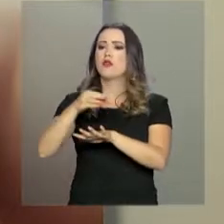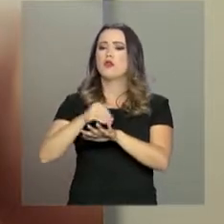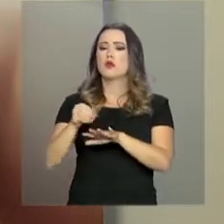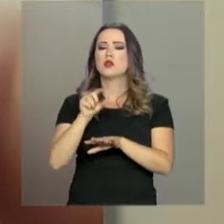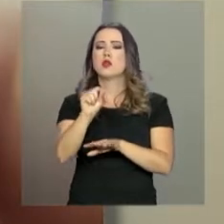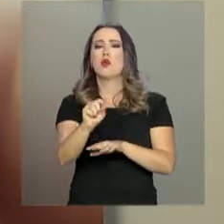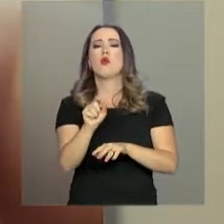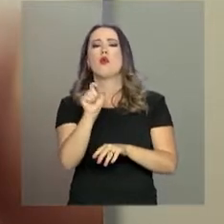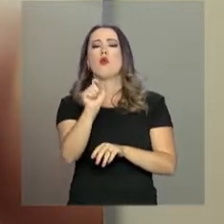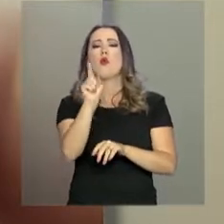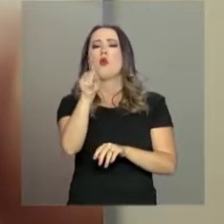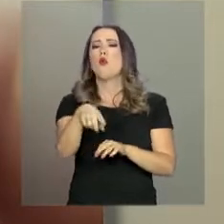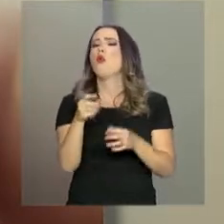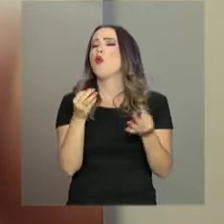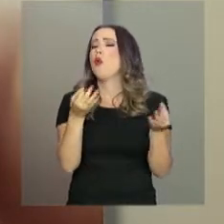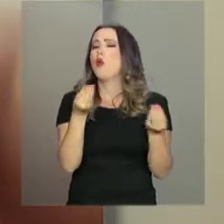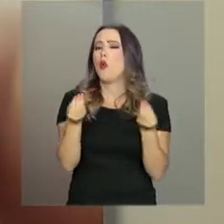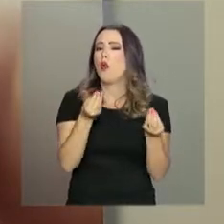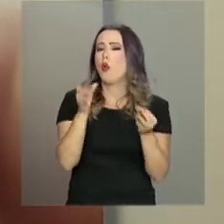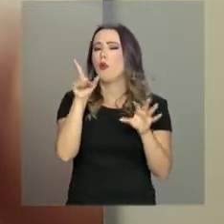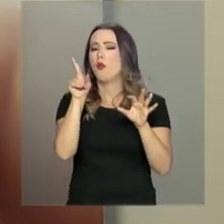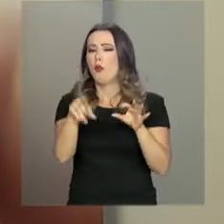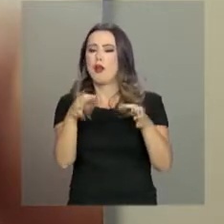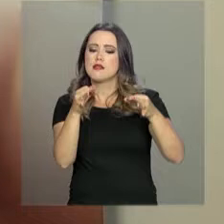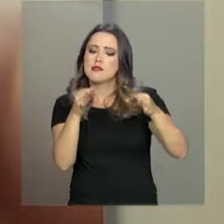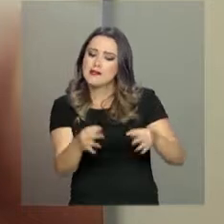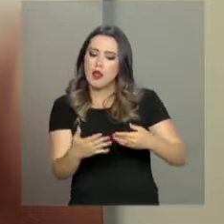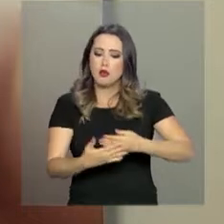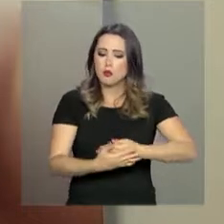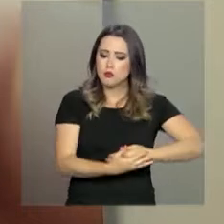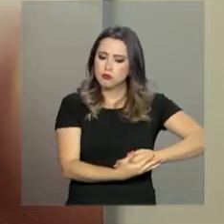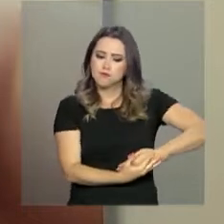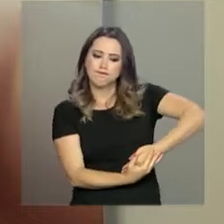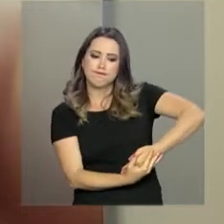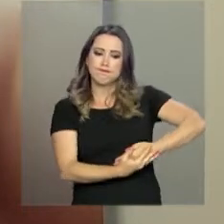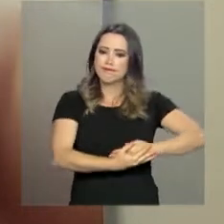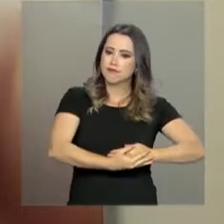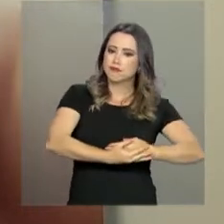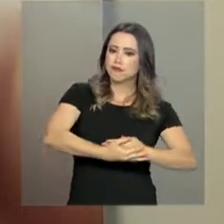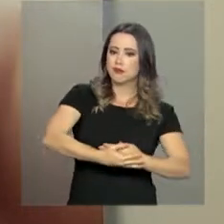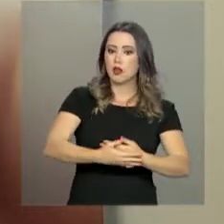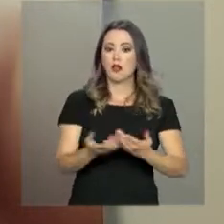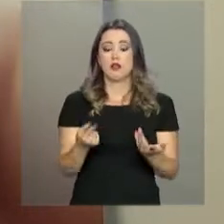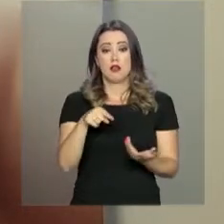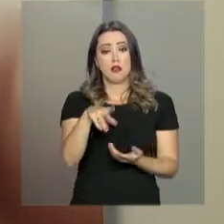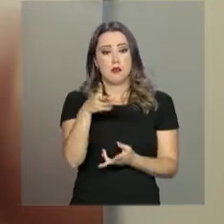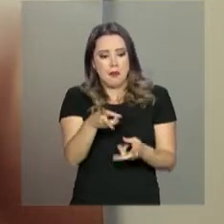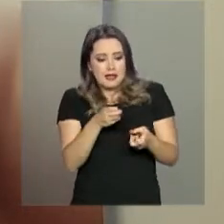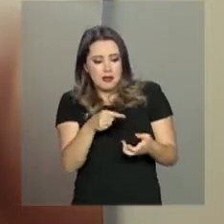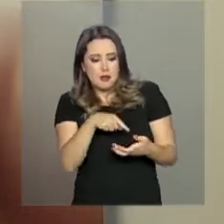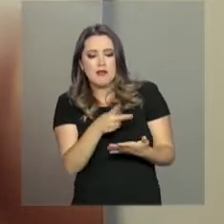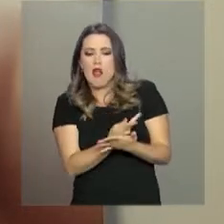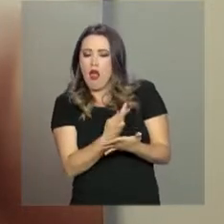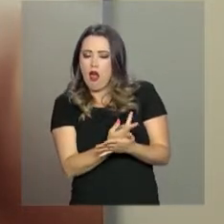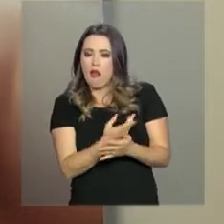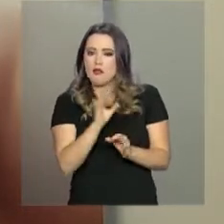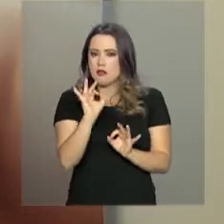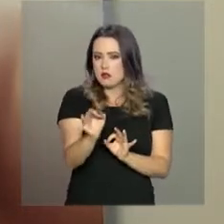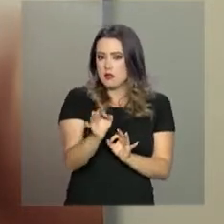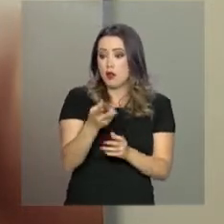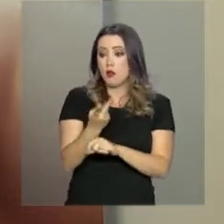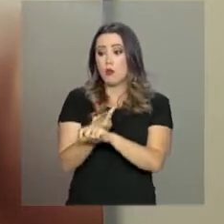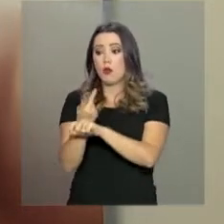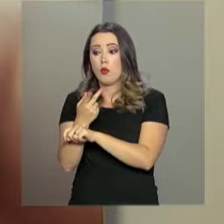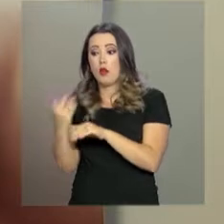posicionamento adequado o que estiver acontecendo errado ela conseguiu identificar e procurar logo ajuda onde o banco de leite